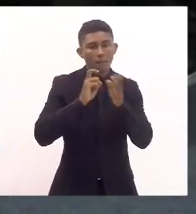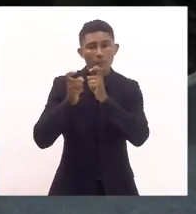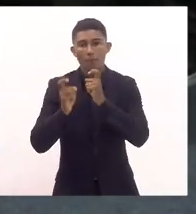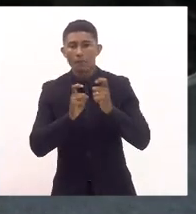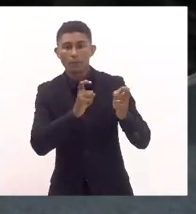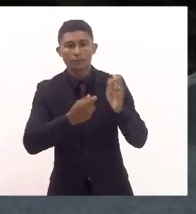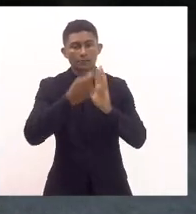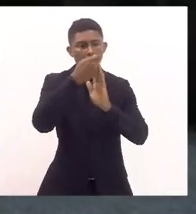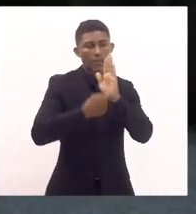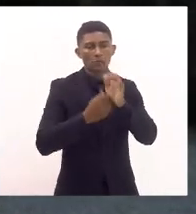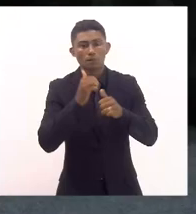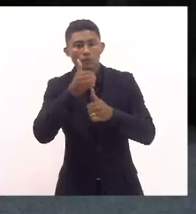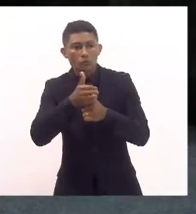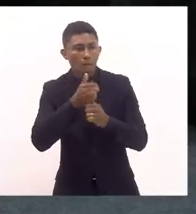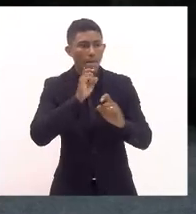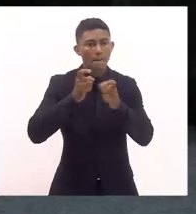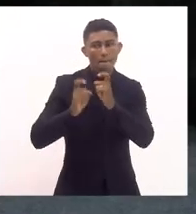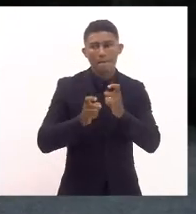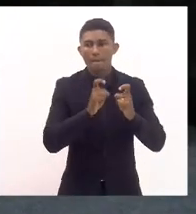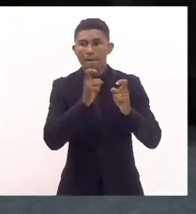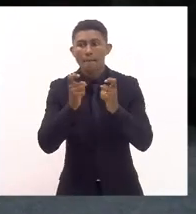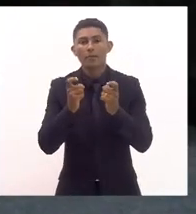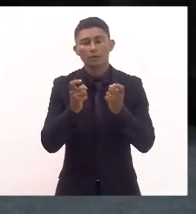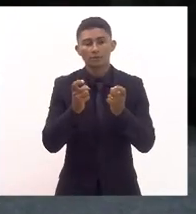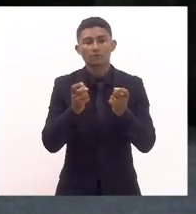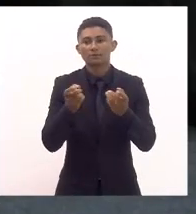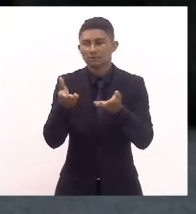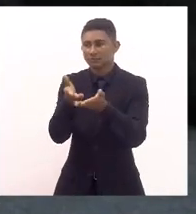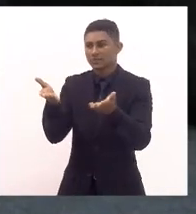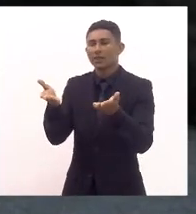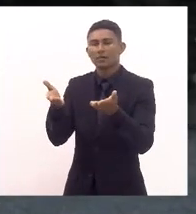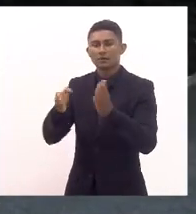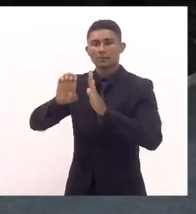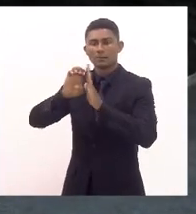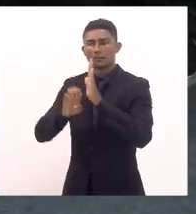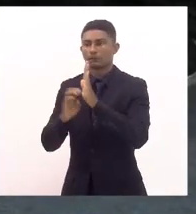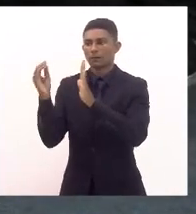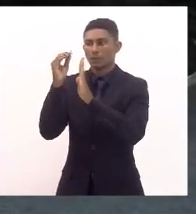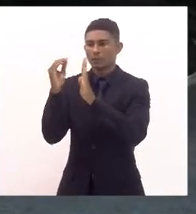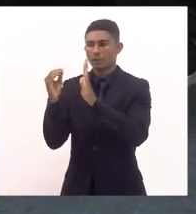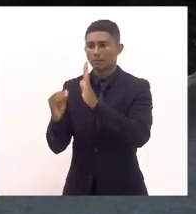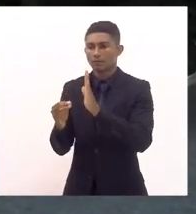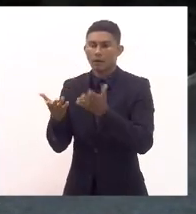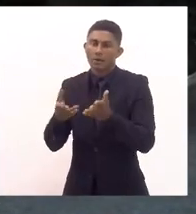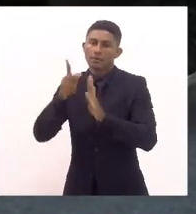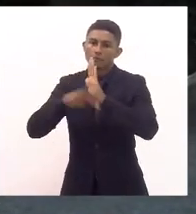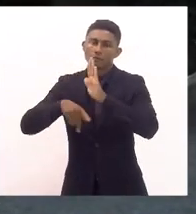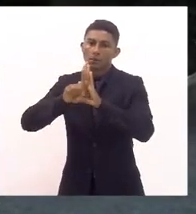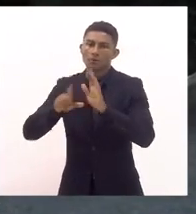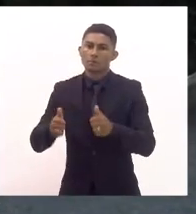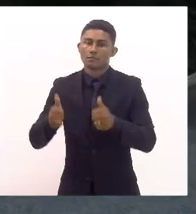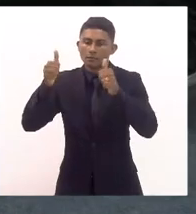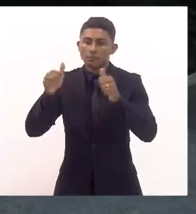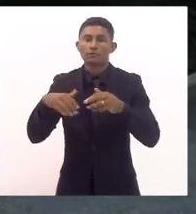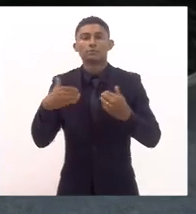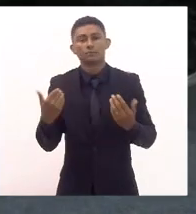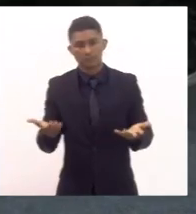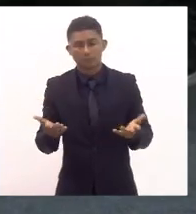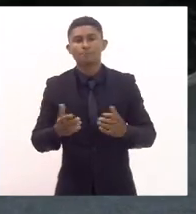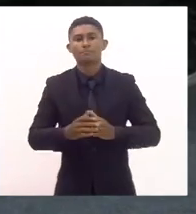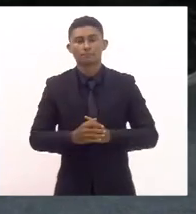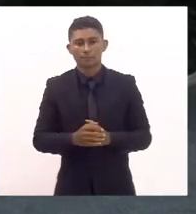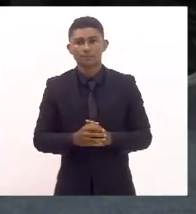atender as óticas daqueles que emendaram quero App querem aperfeiçoar o projeto assim